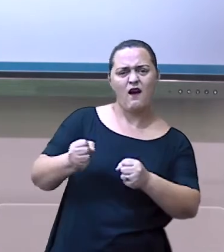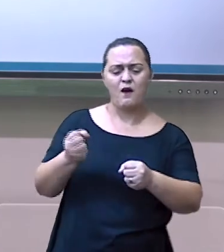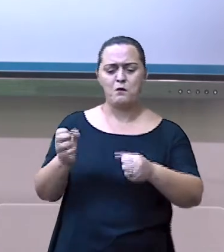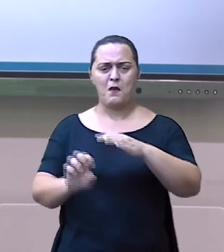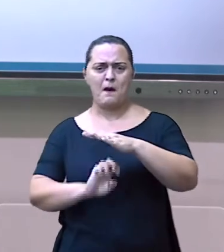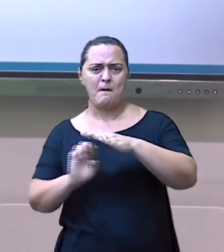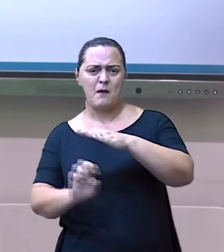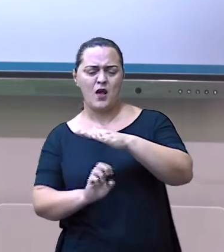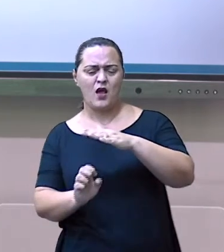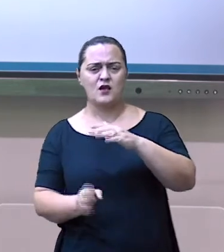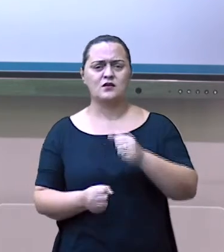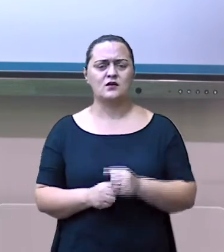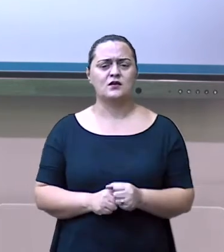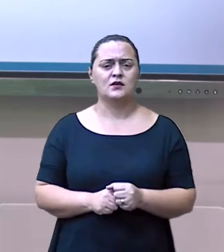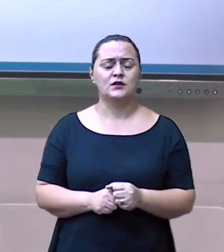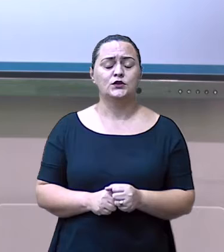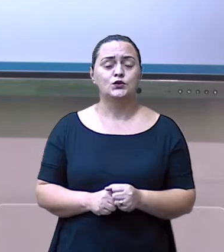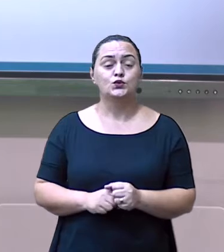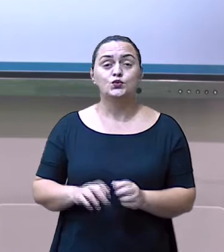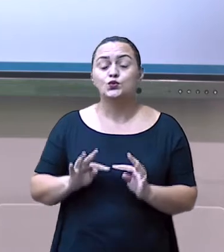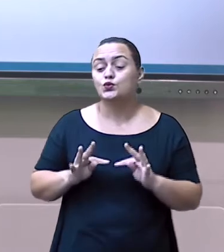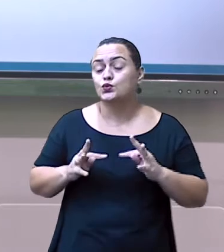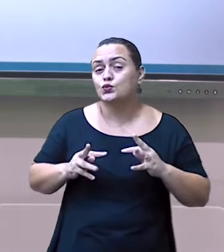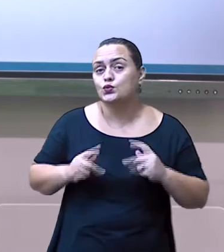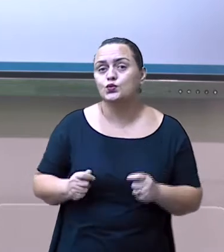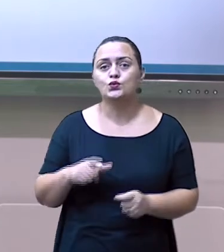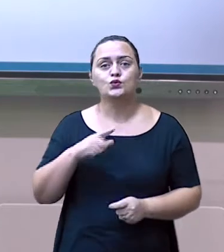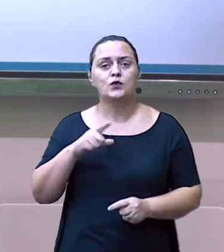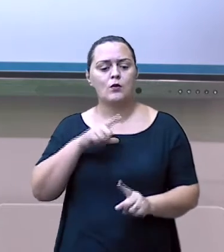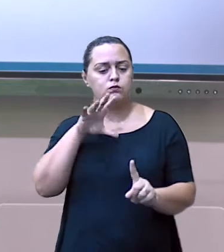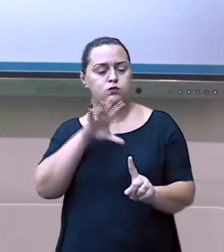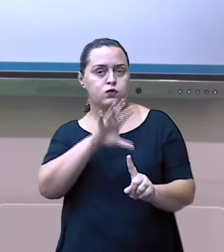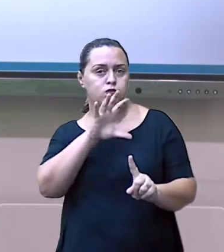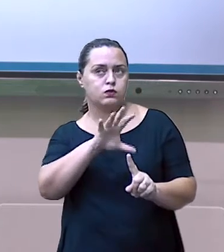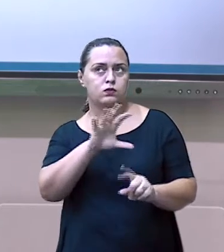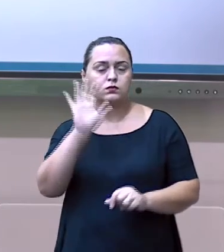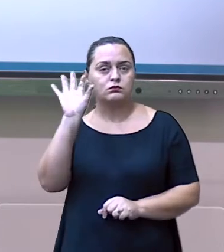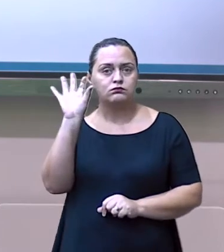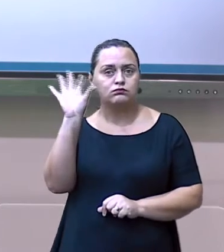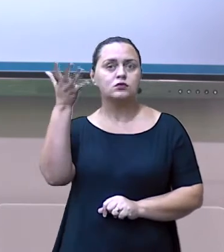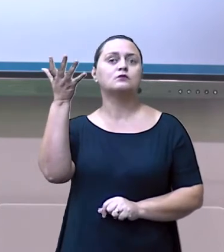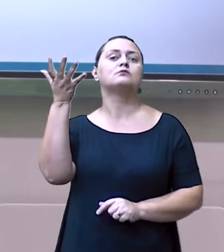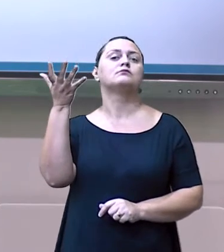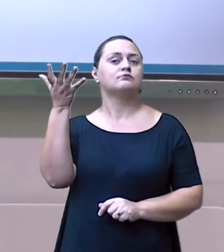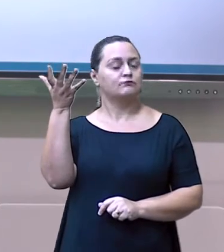tudo isso nós vamos ver que tem interferido.